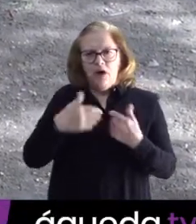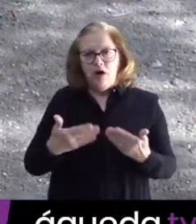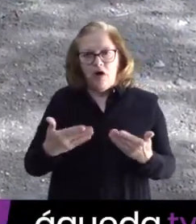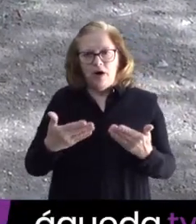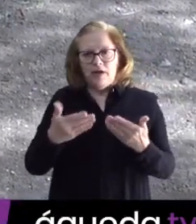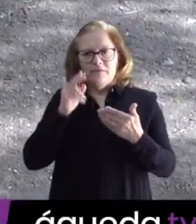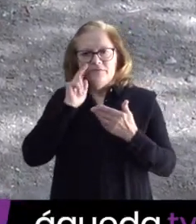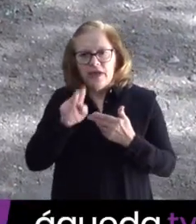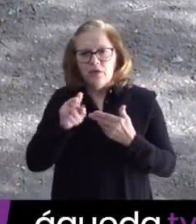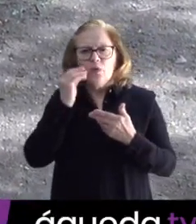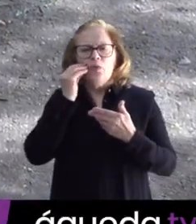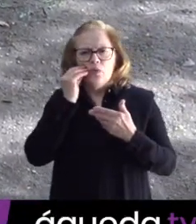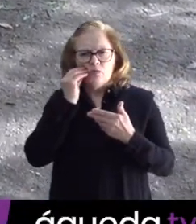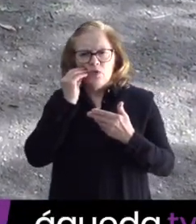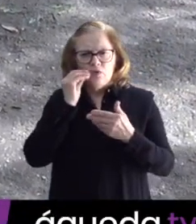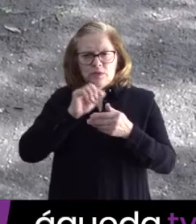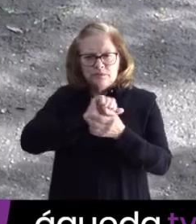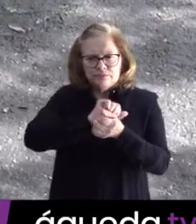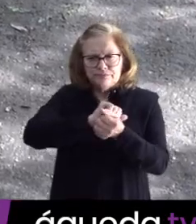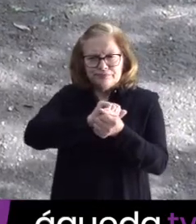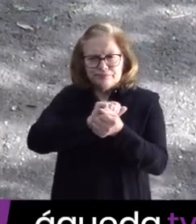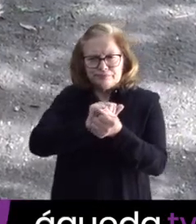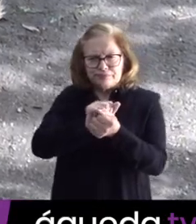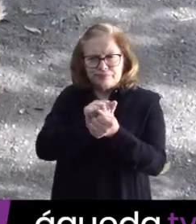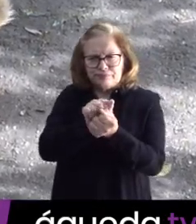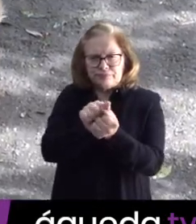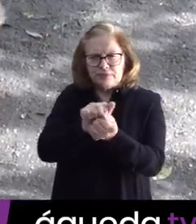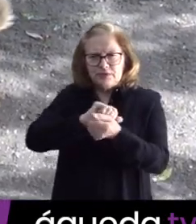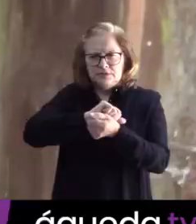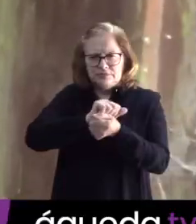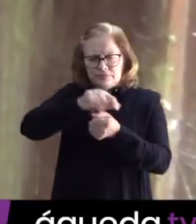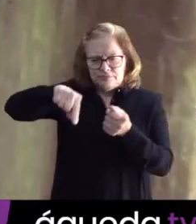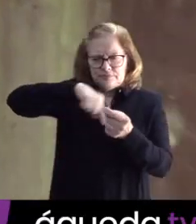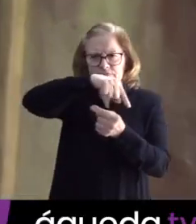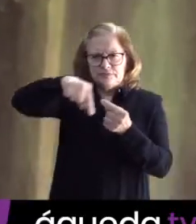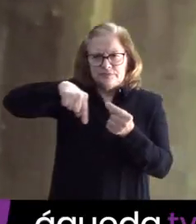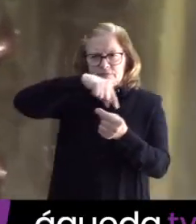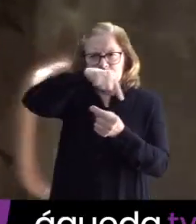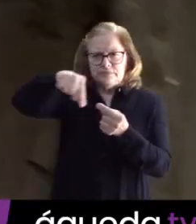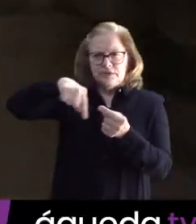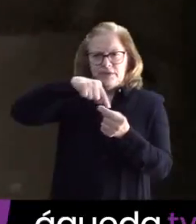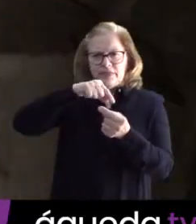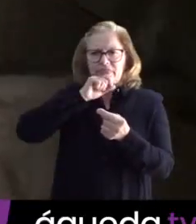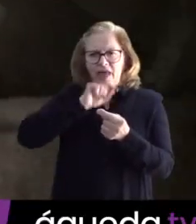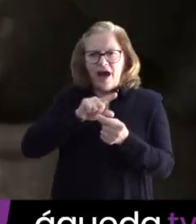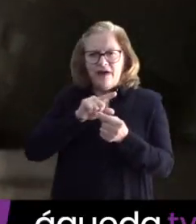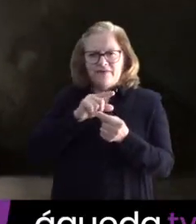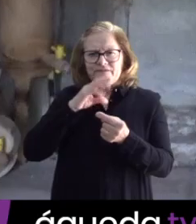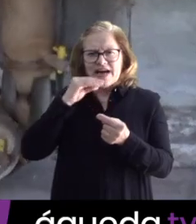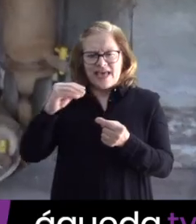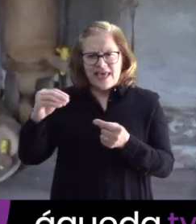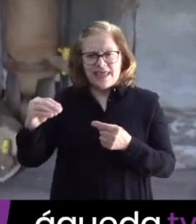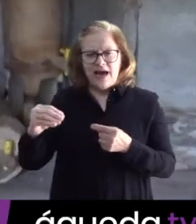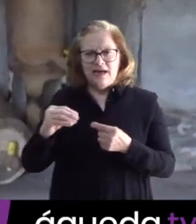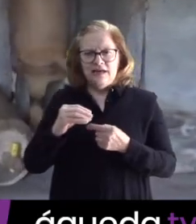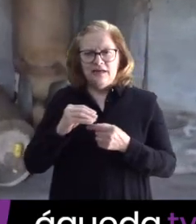agora ver o movimento da mó dentro da sua própria casinha, onde há a produção de farinha. O dito